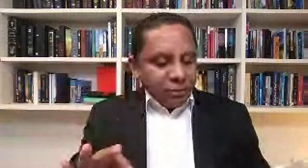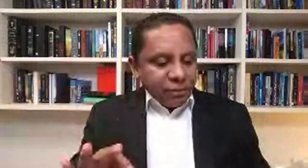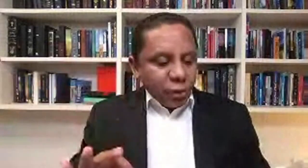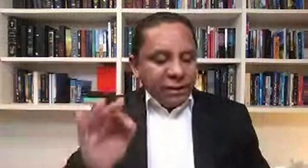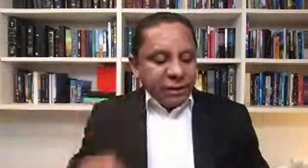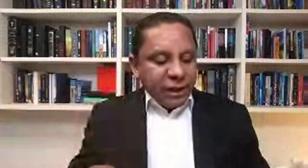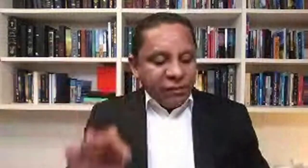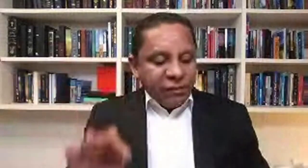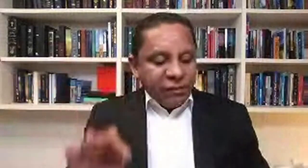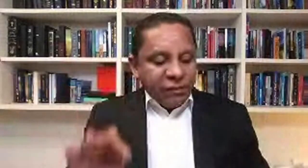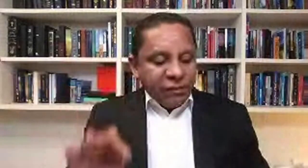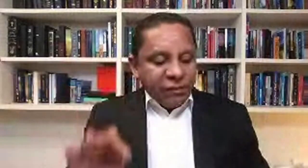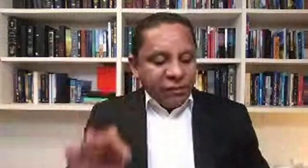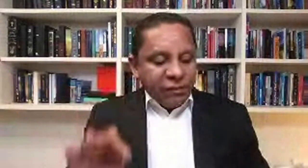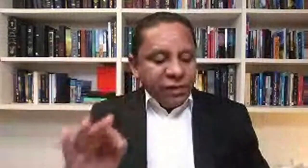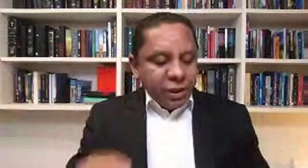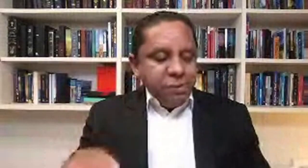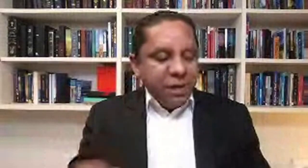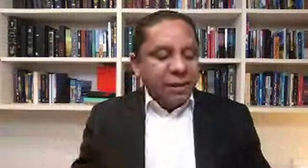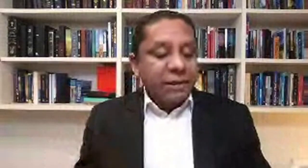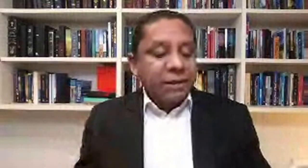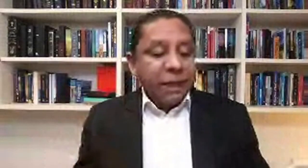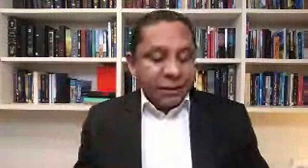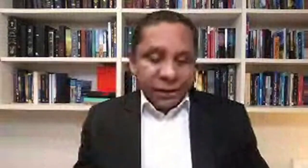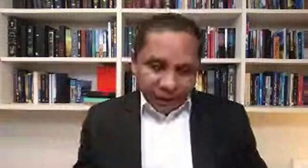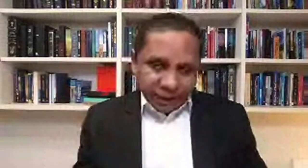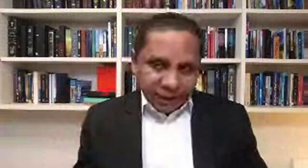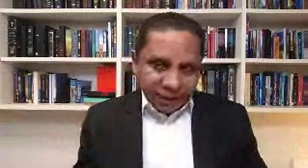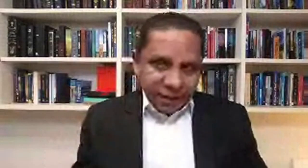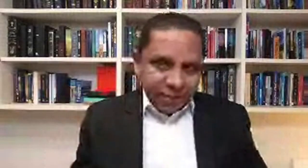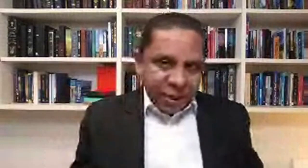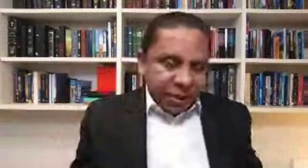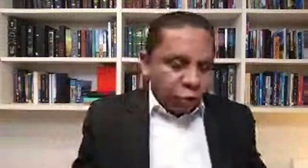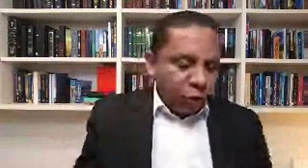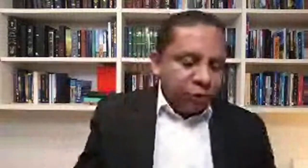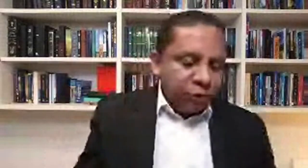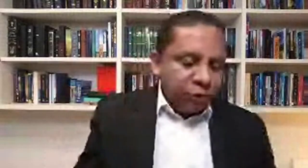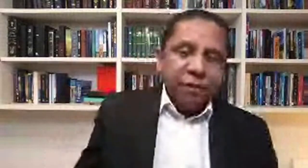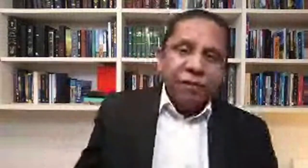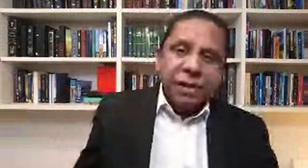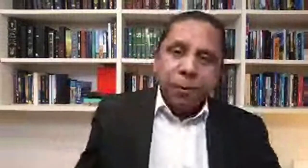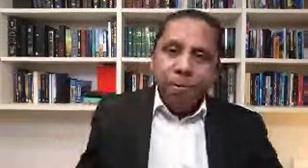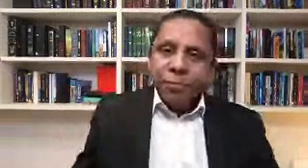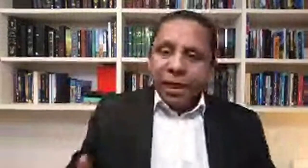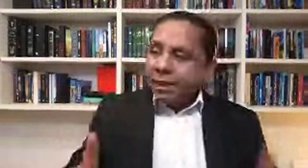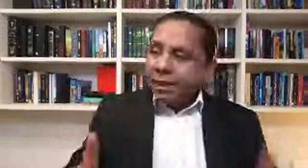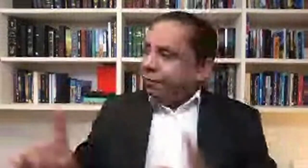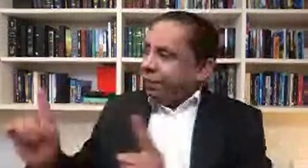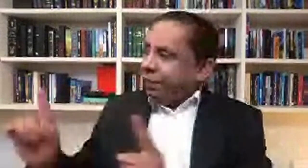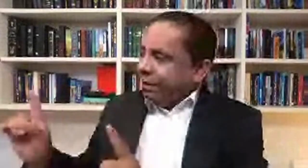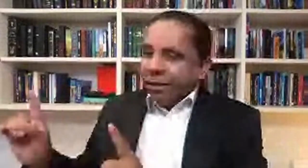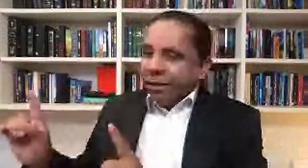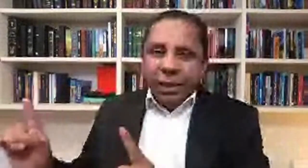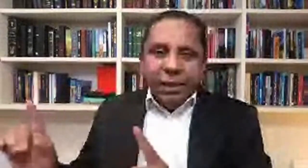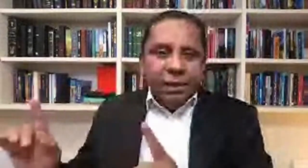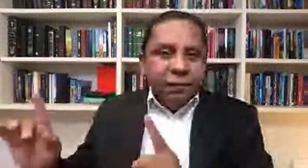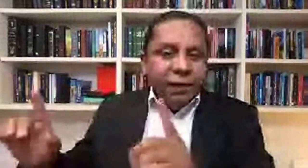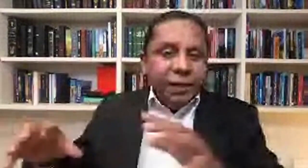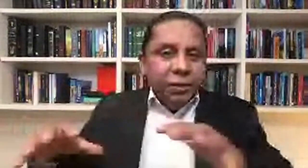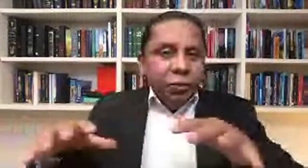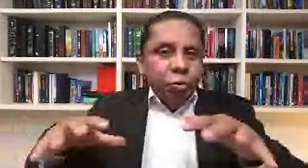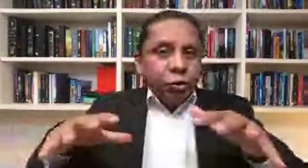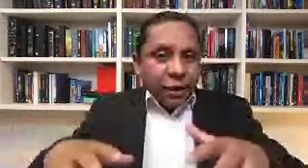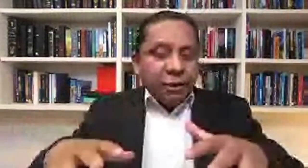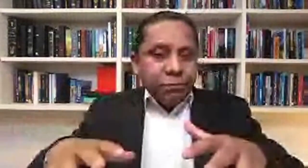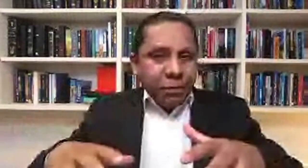dizendo o que escreve em livro e manda às sete igrejas. Então, João teve a visão, ele se vira, ele